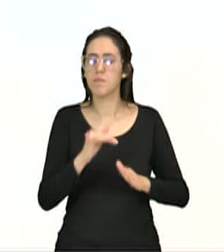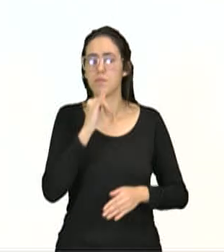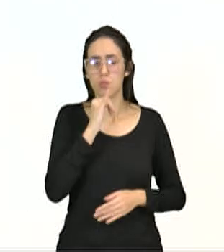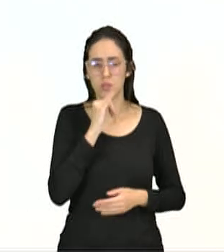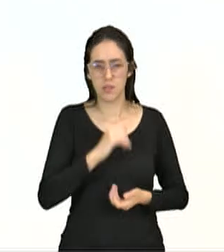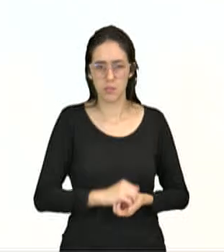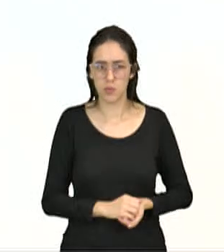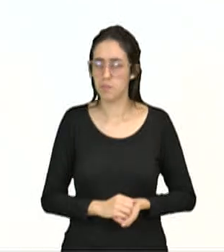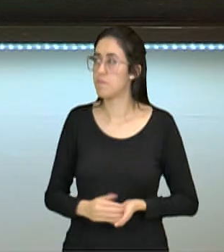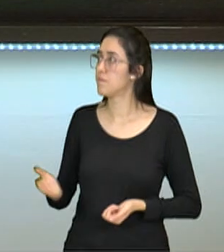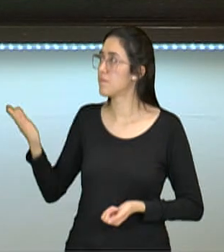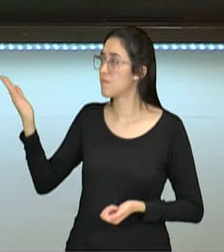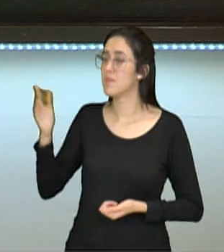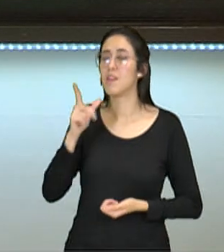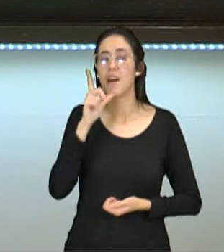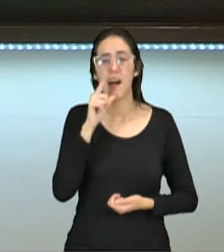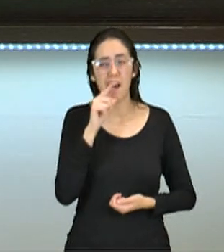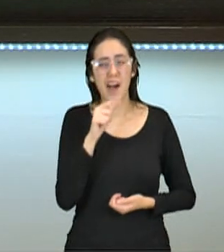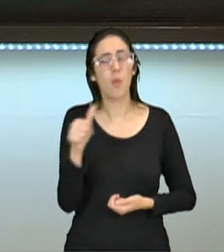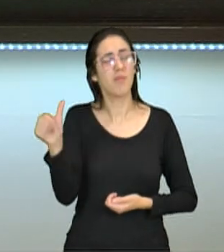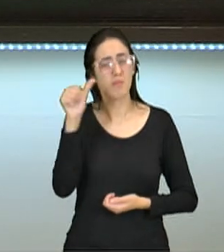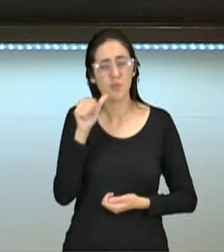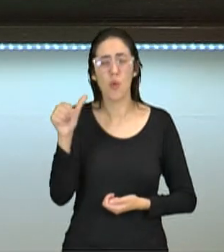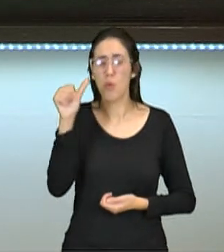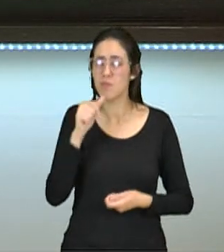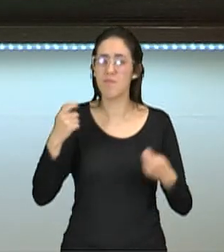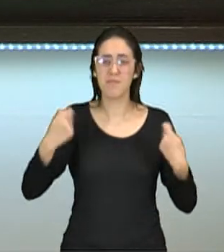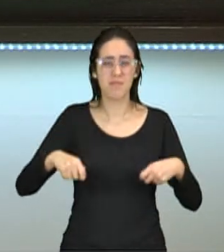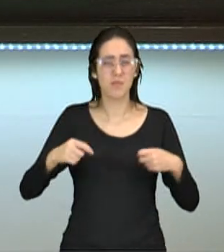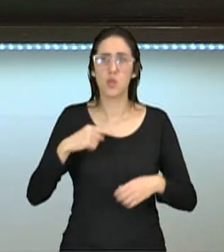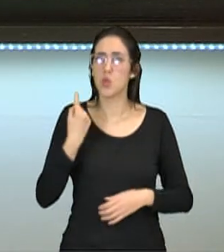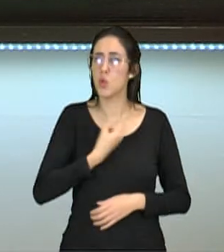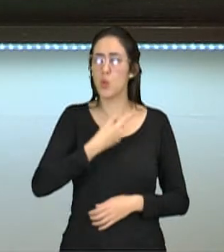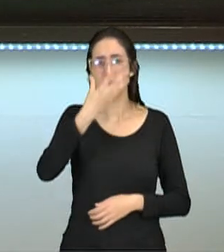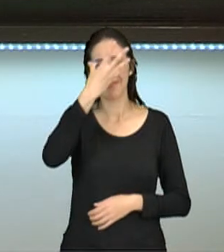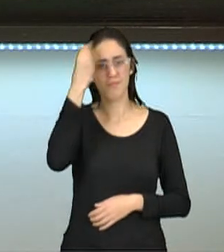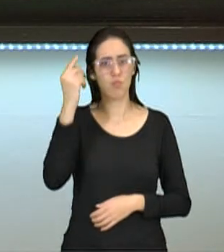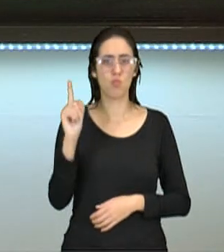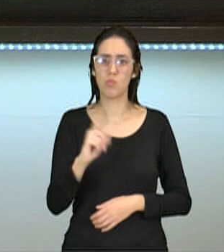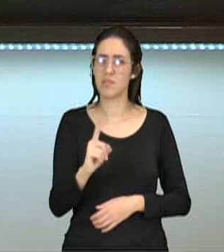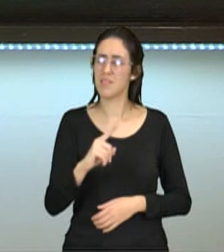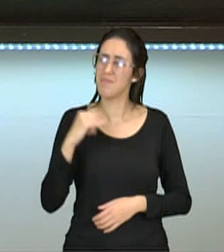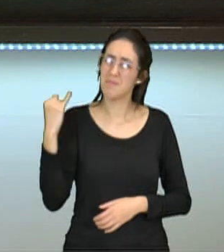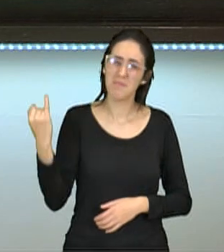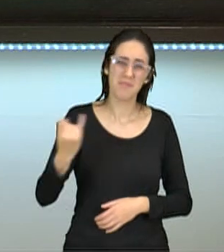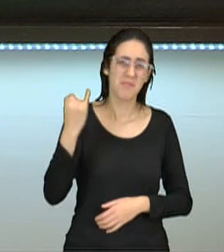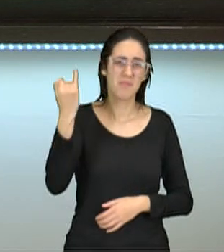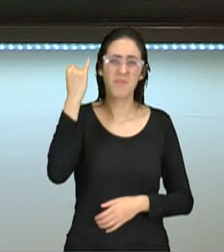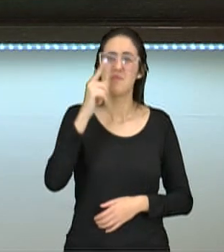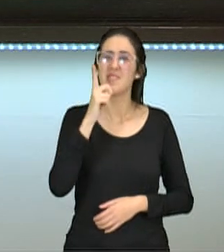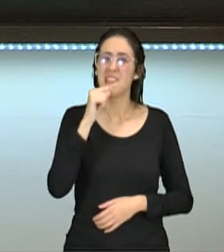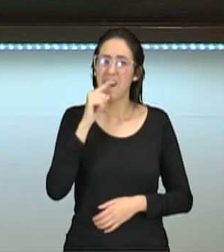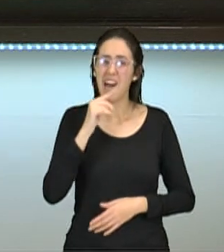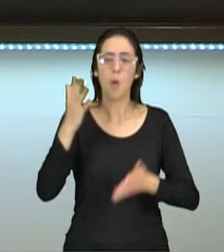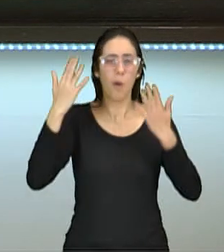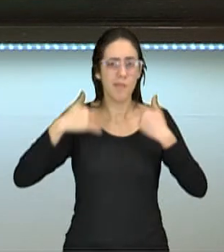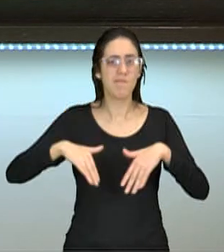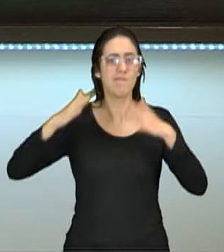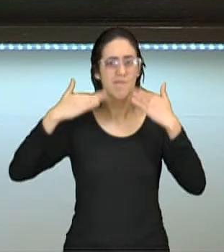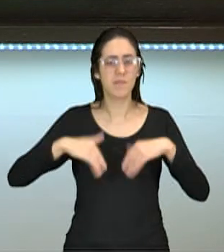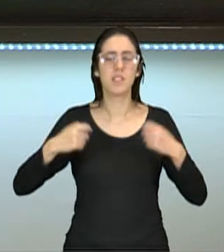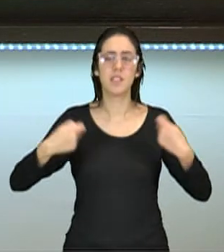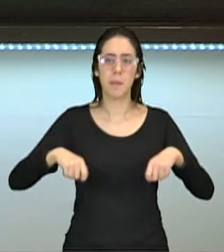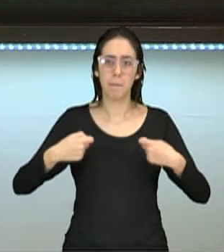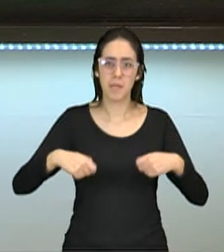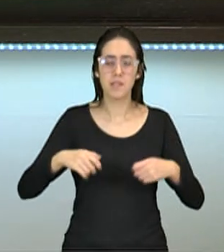exemplo, tomar água, né? Então não podemos esquecer do quanto é importante a ingestão hídrica, tá? O ideal aí é